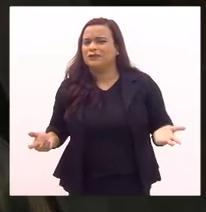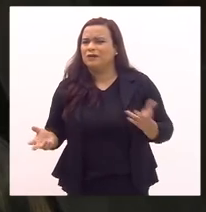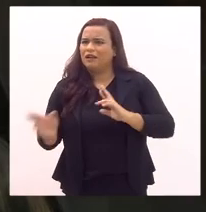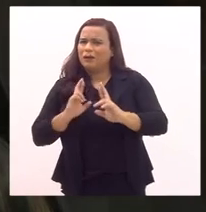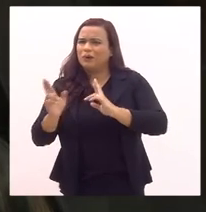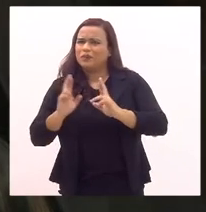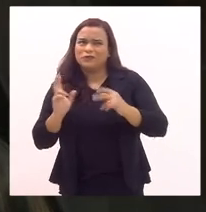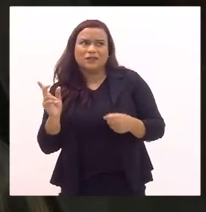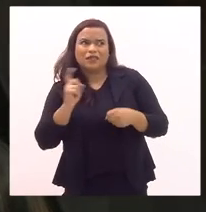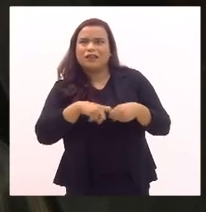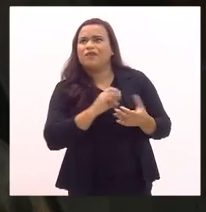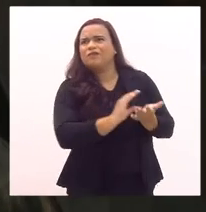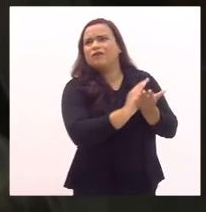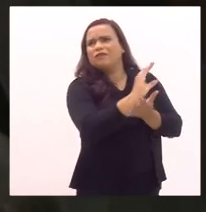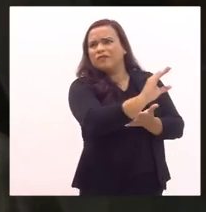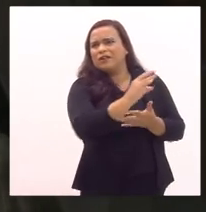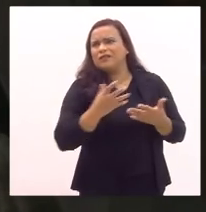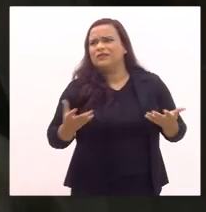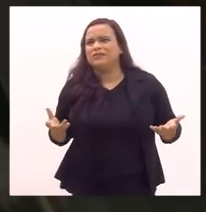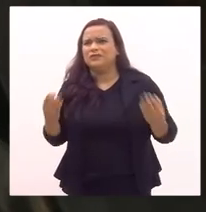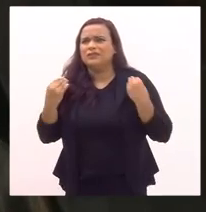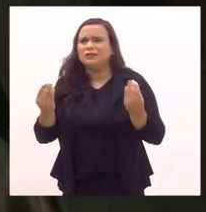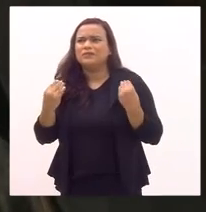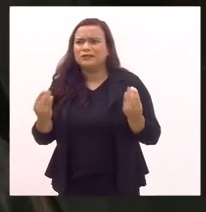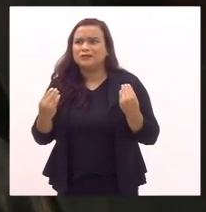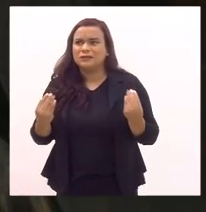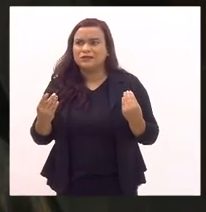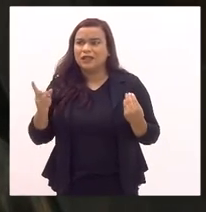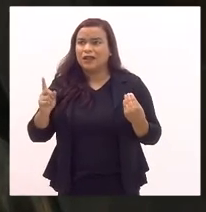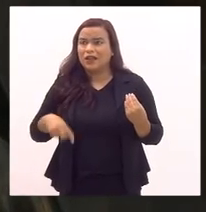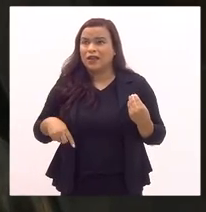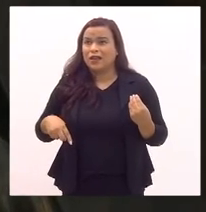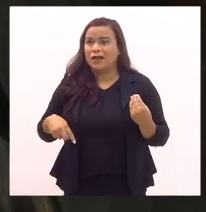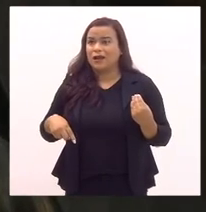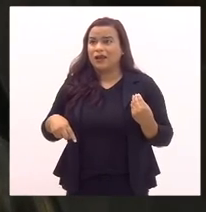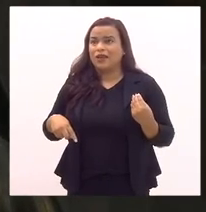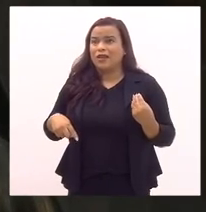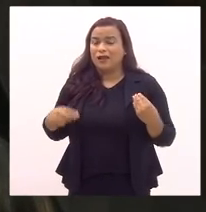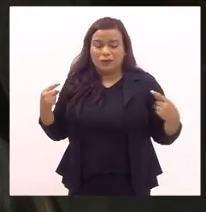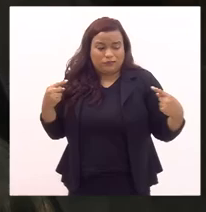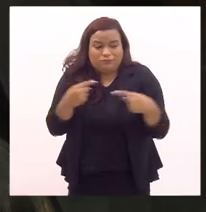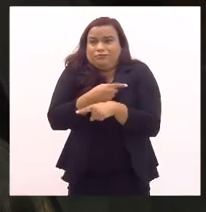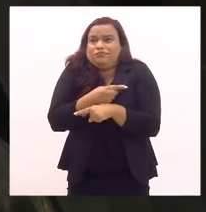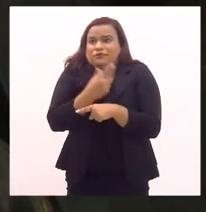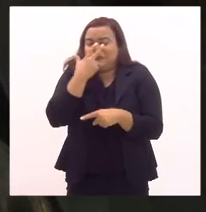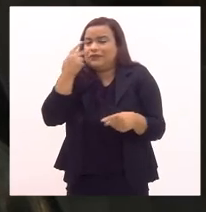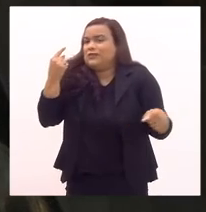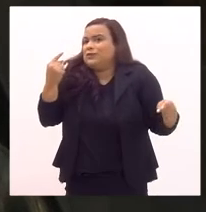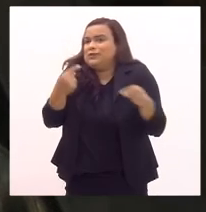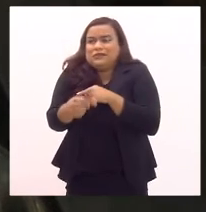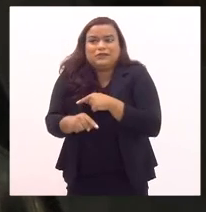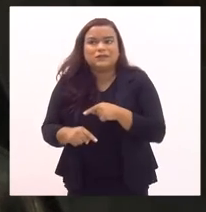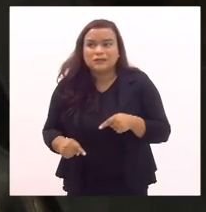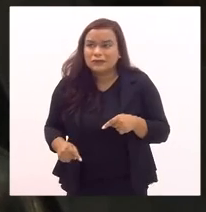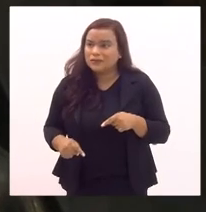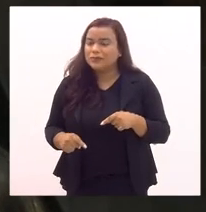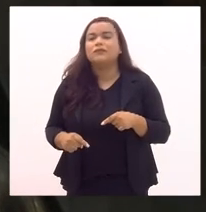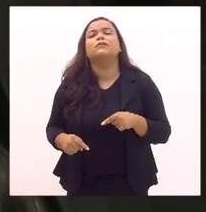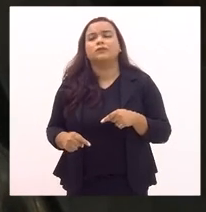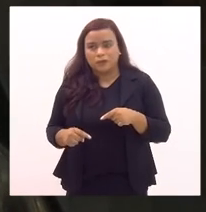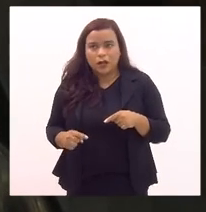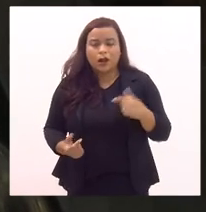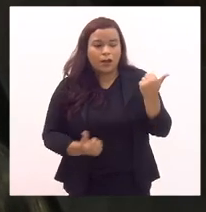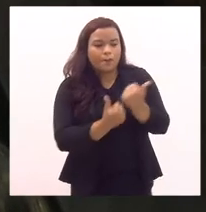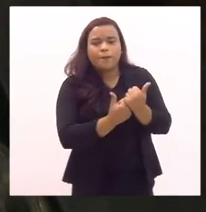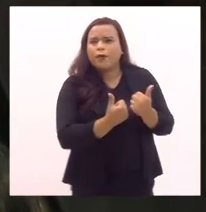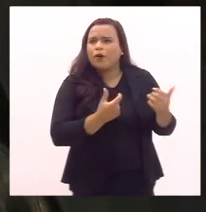recurso para tá contribuindo para o superávit primário é uma negação do próprio MPF é um Primor de contradição Para apoiar